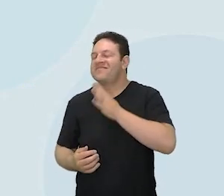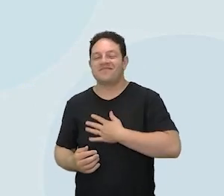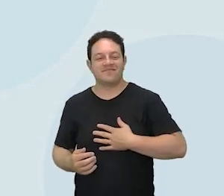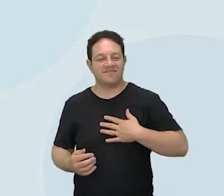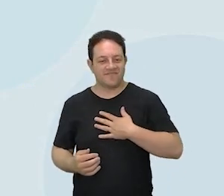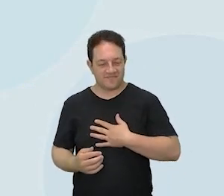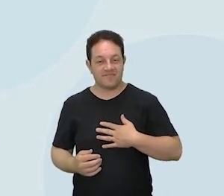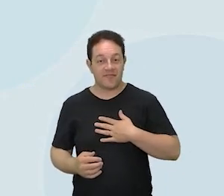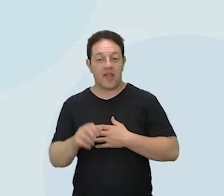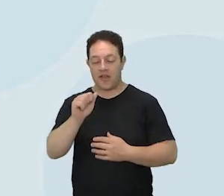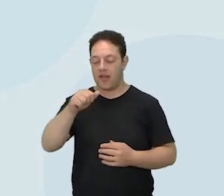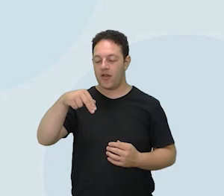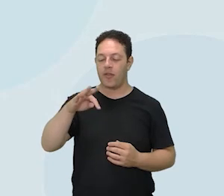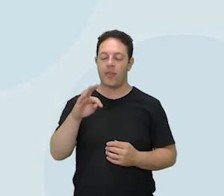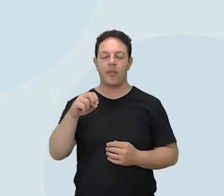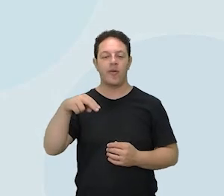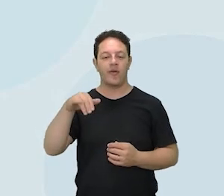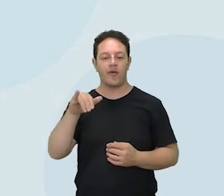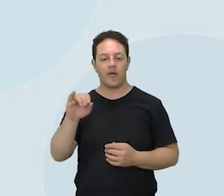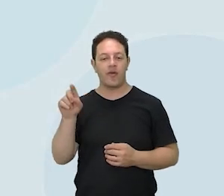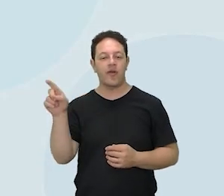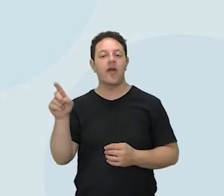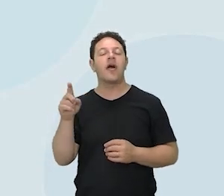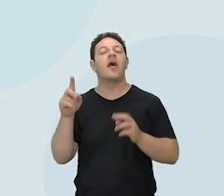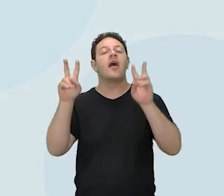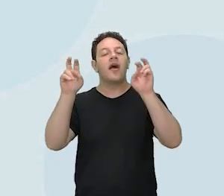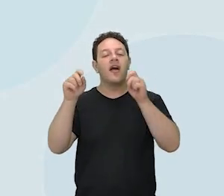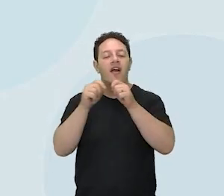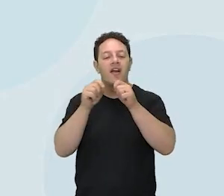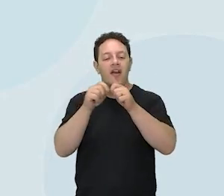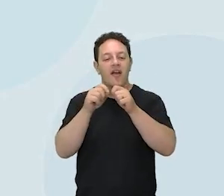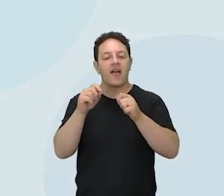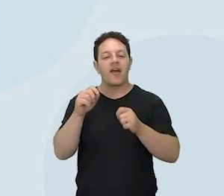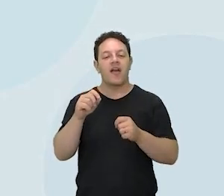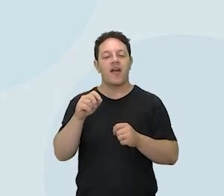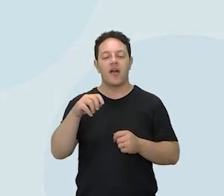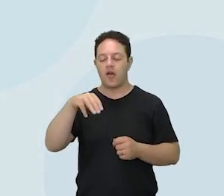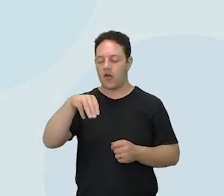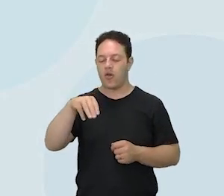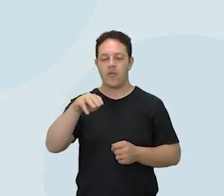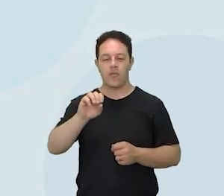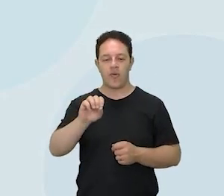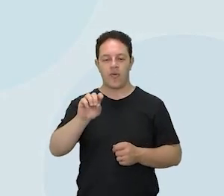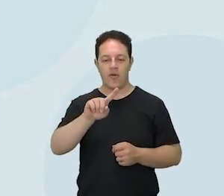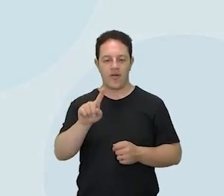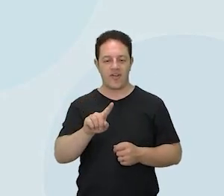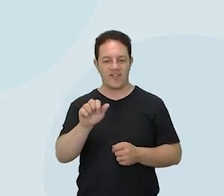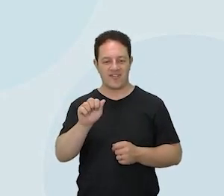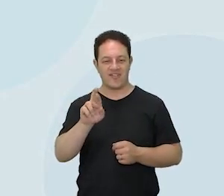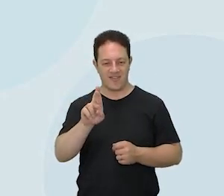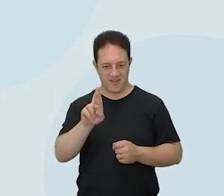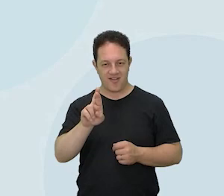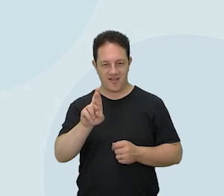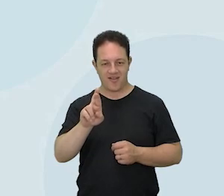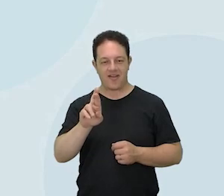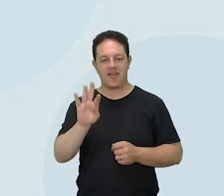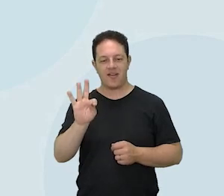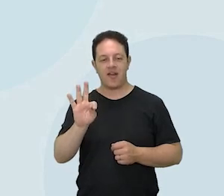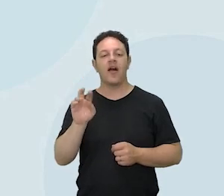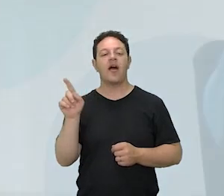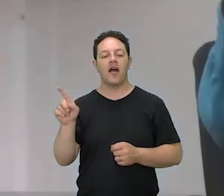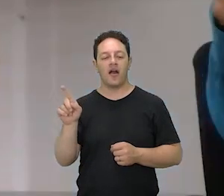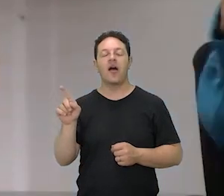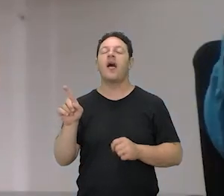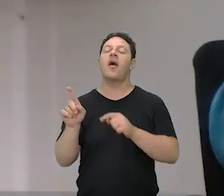professor Antônio trabalha com a lâmpada de Moser. E Moser, ele era um professor